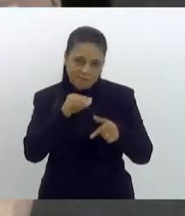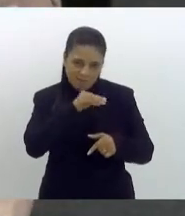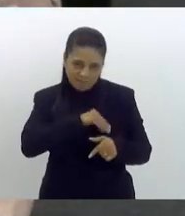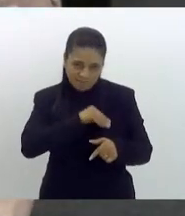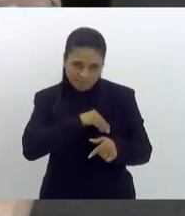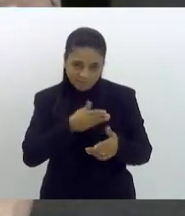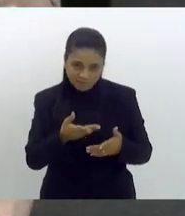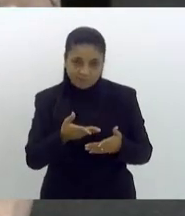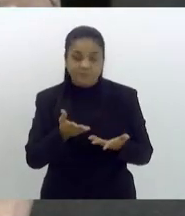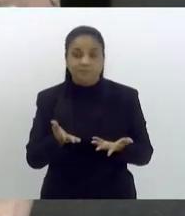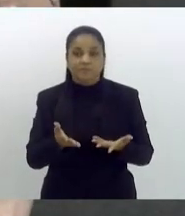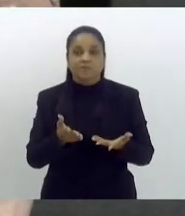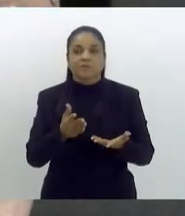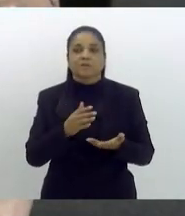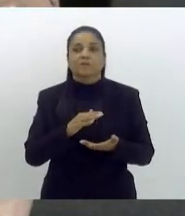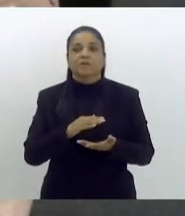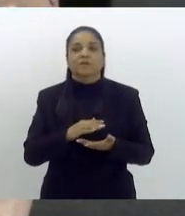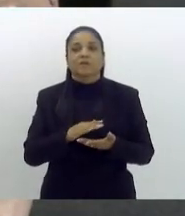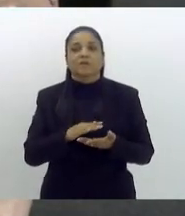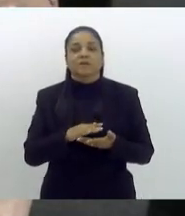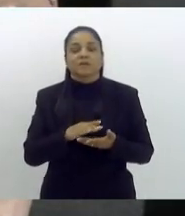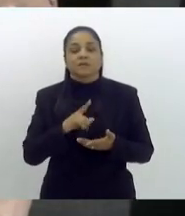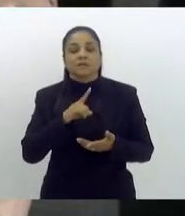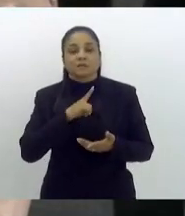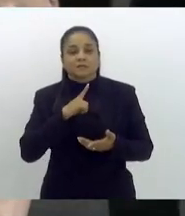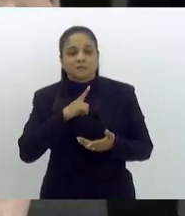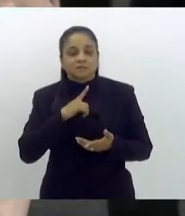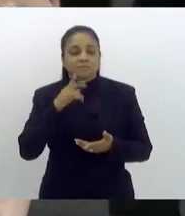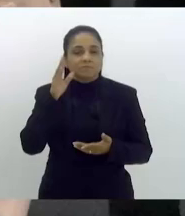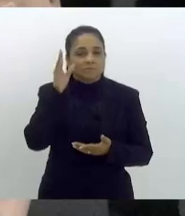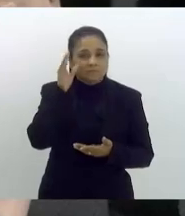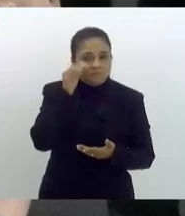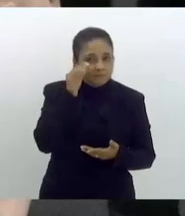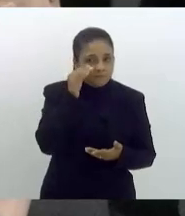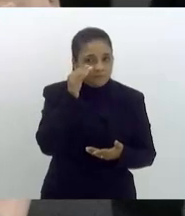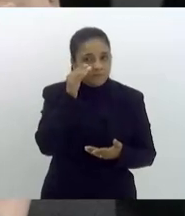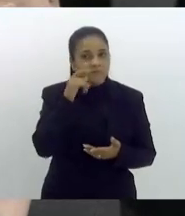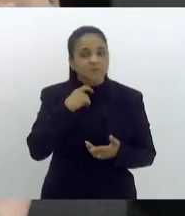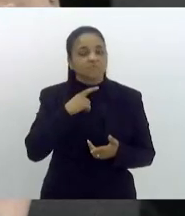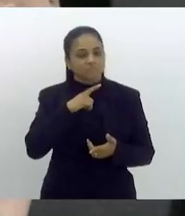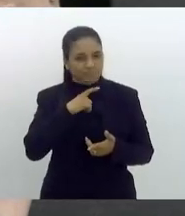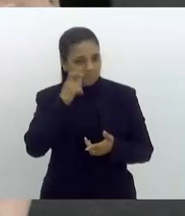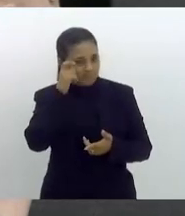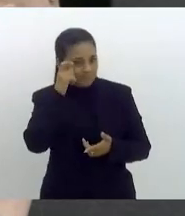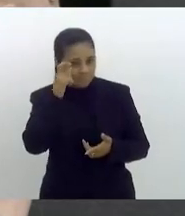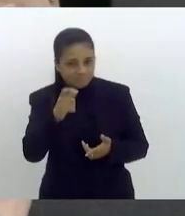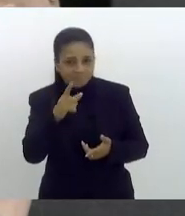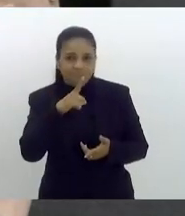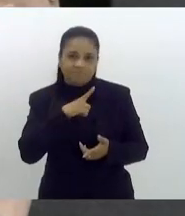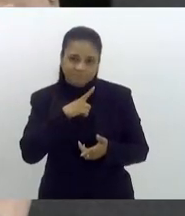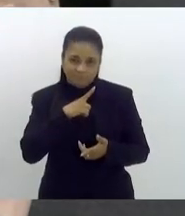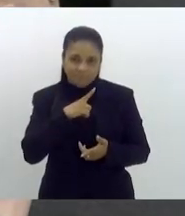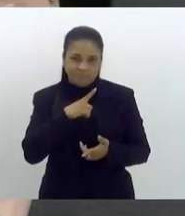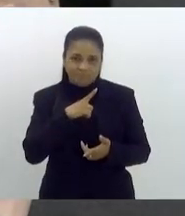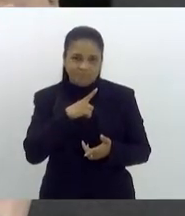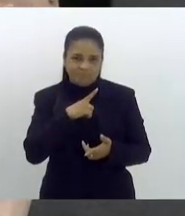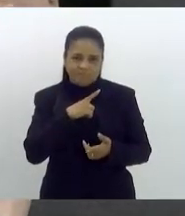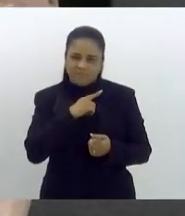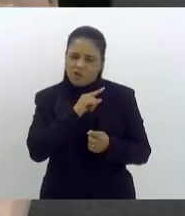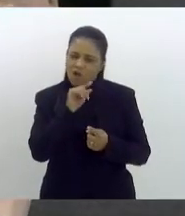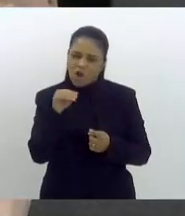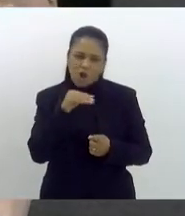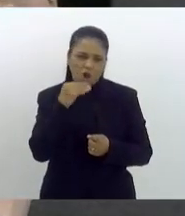Além disso o que nós temos observado é que ao interesse Evidente da